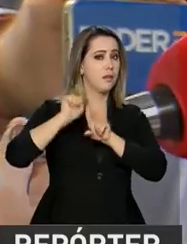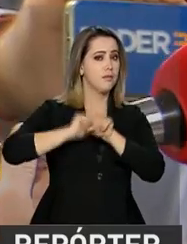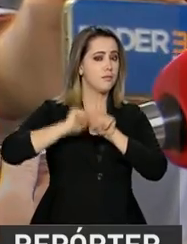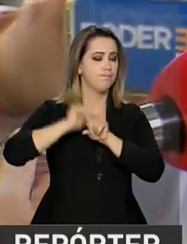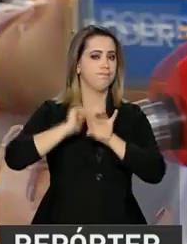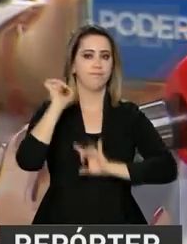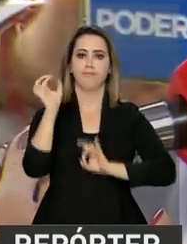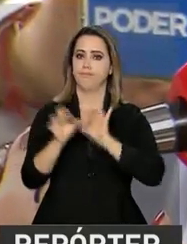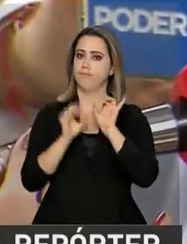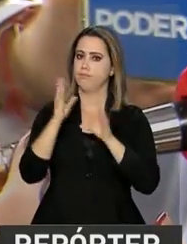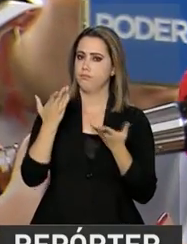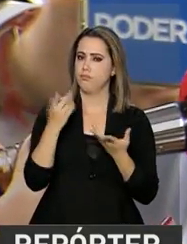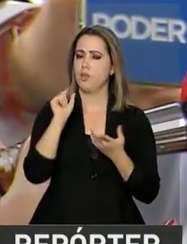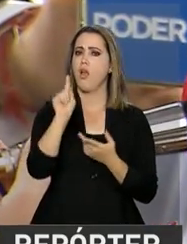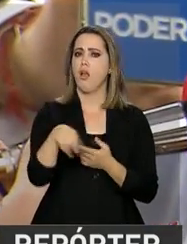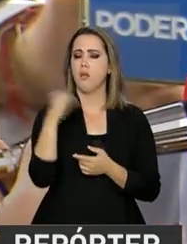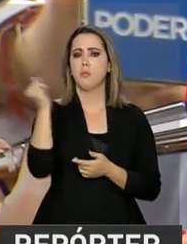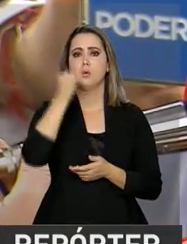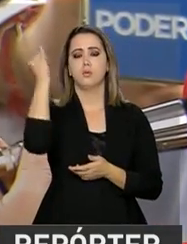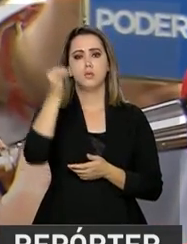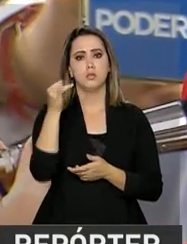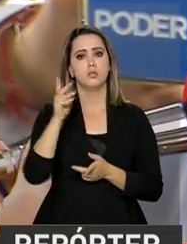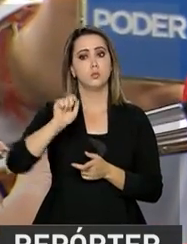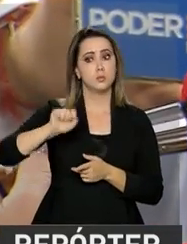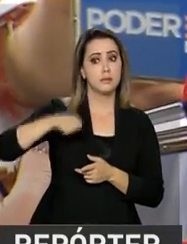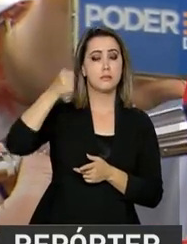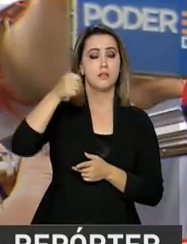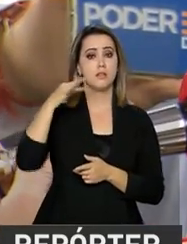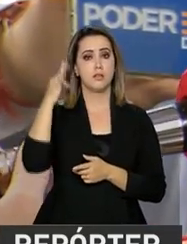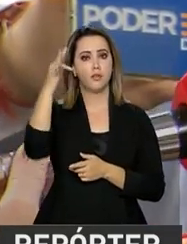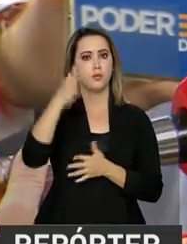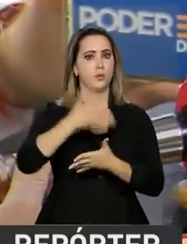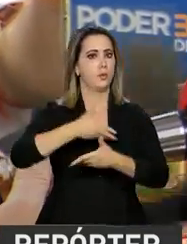em especial, isso é fundamental para sinalizar que o futuro será muito melhor.